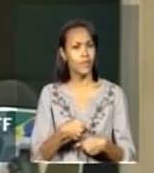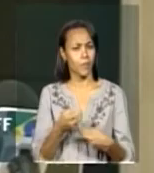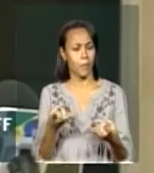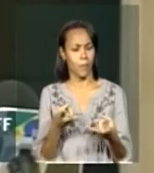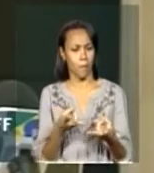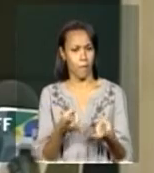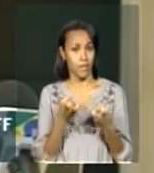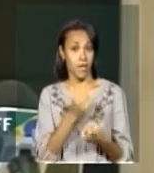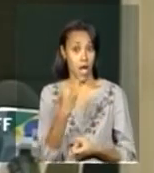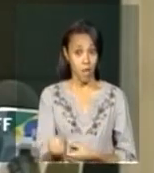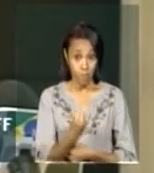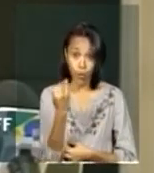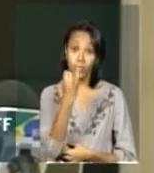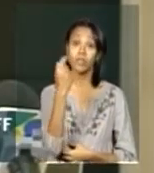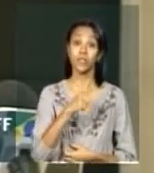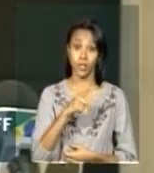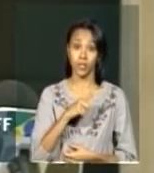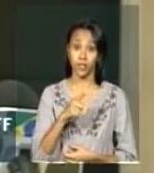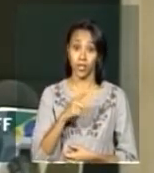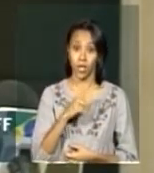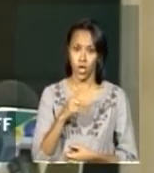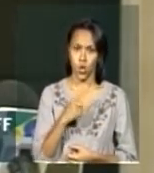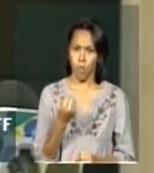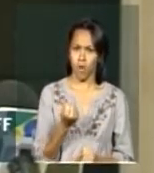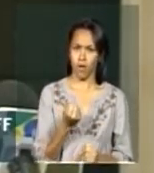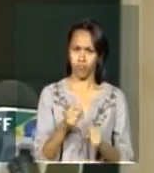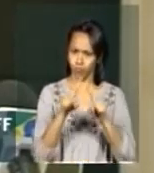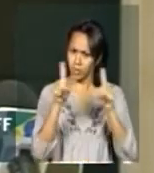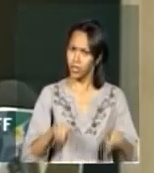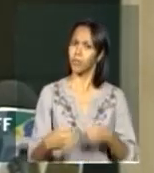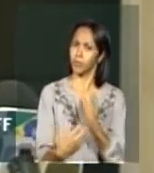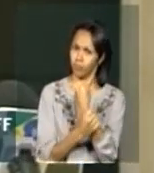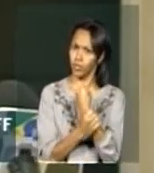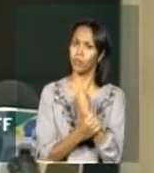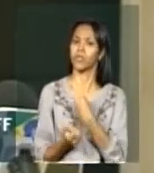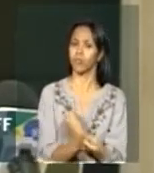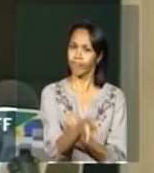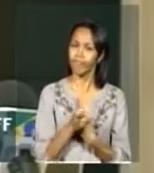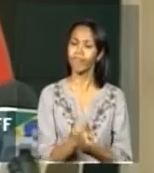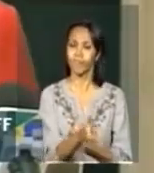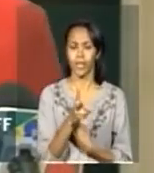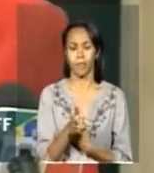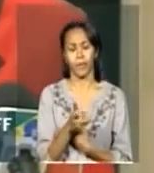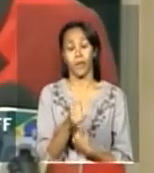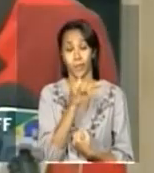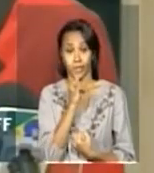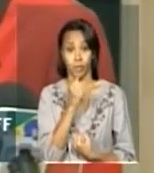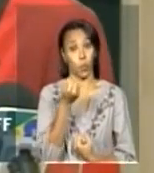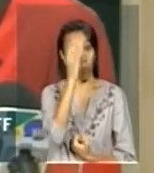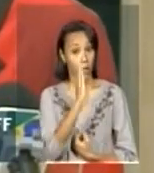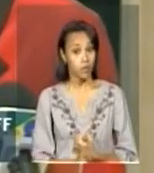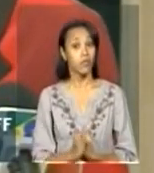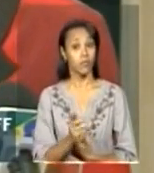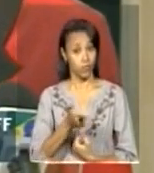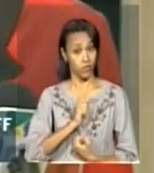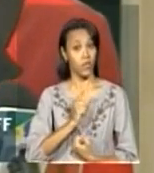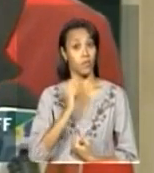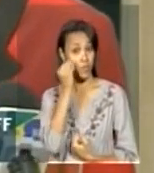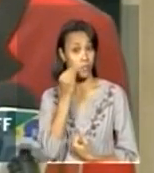ter uma estrutura de segurança permanente, né? No caso do Brasil, nós tivemos uma